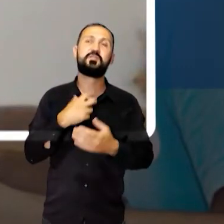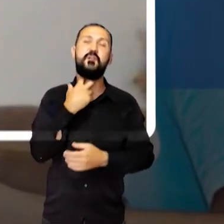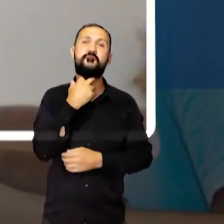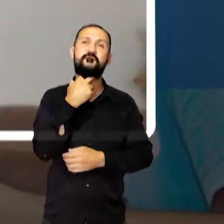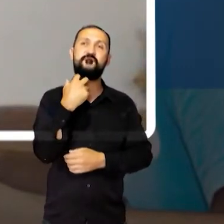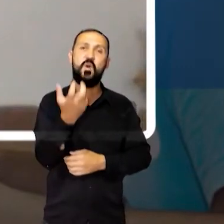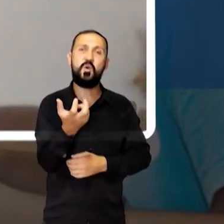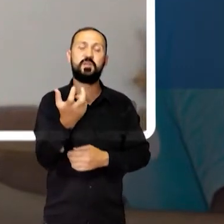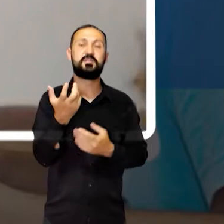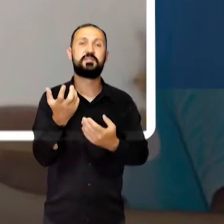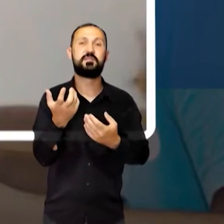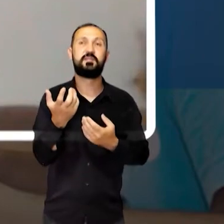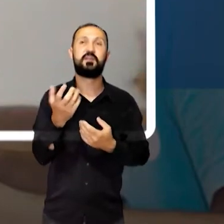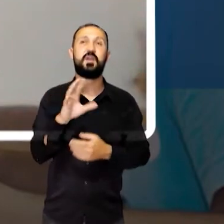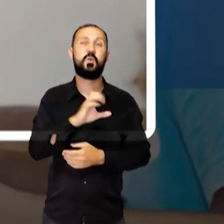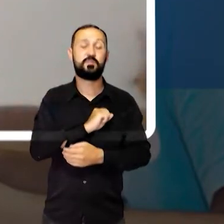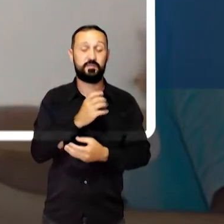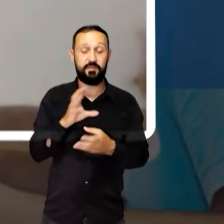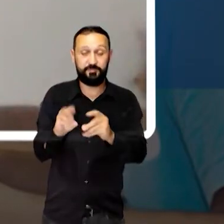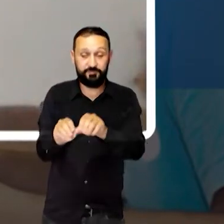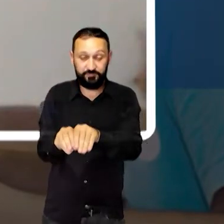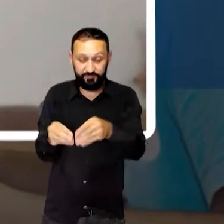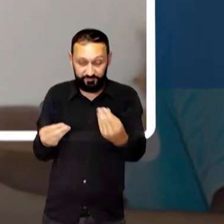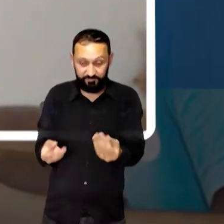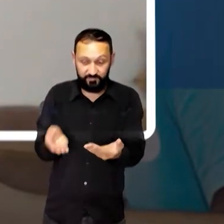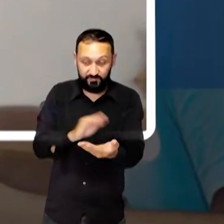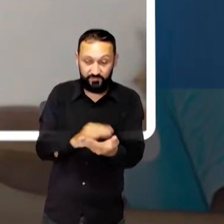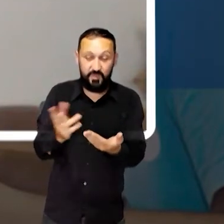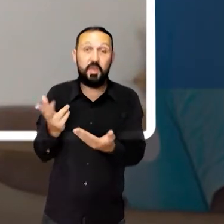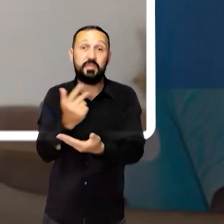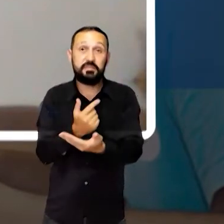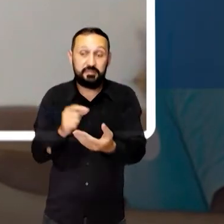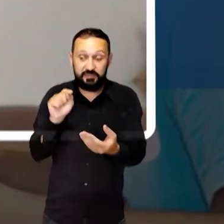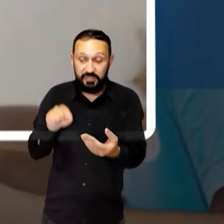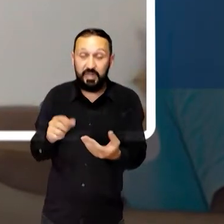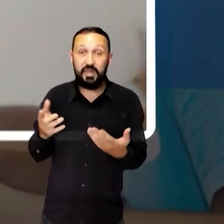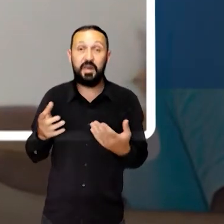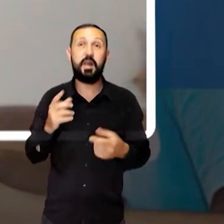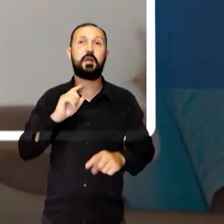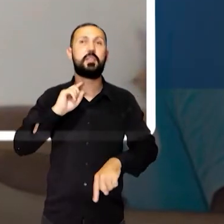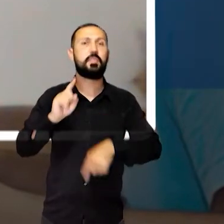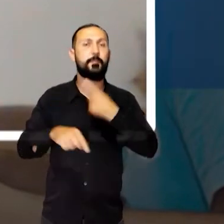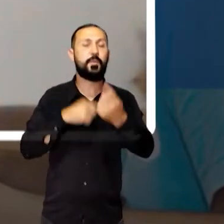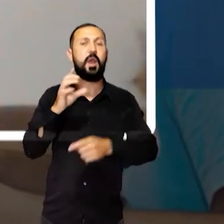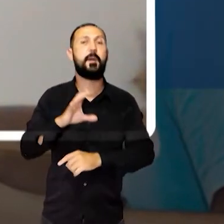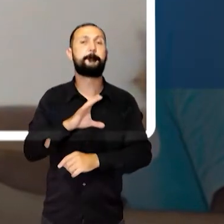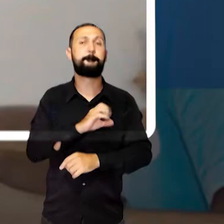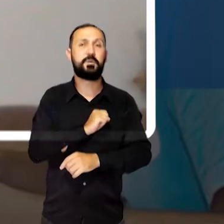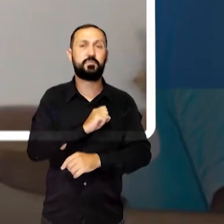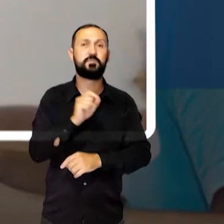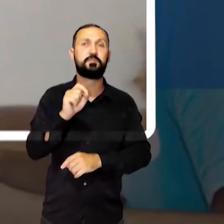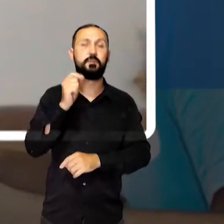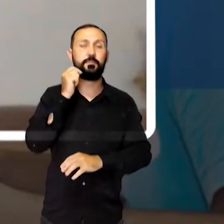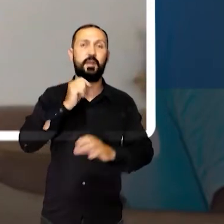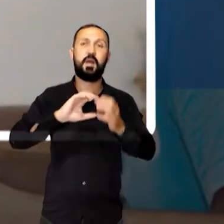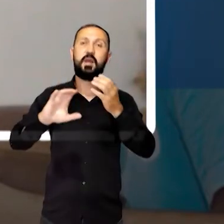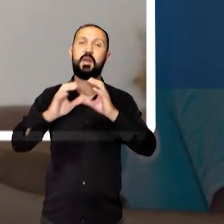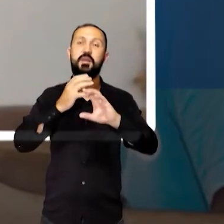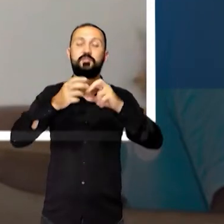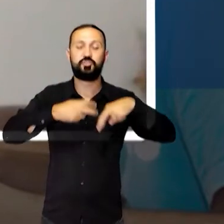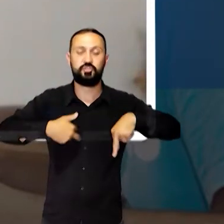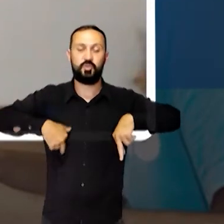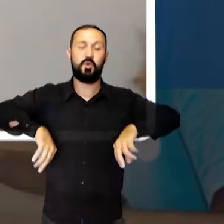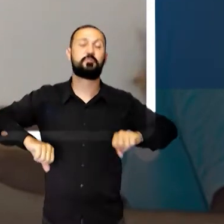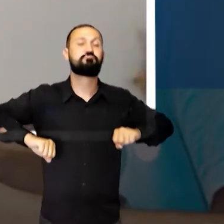tinham vozes, e gostava de folhear, de ver as gravuras. Depois me apaixonei pelas cantigas